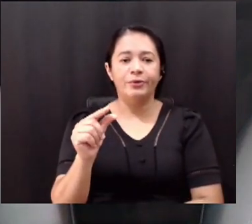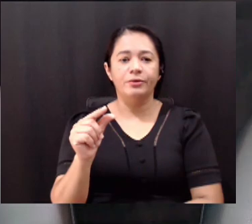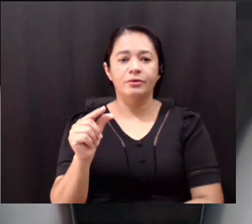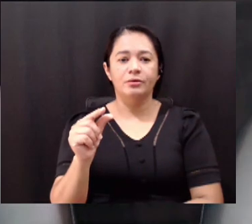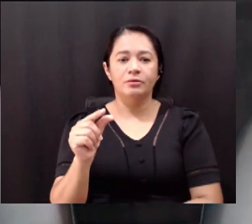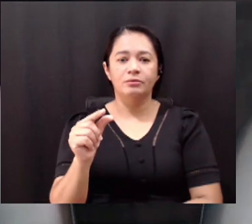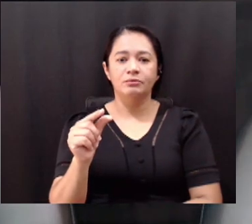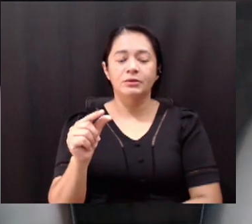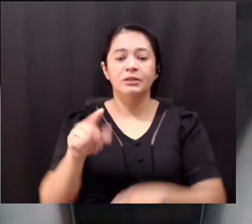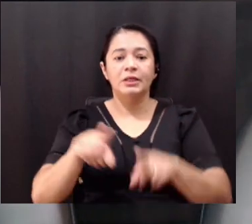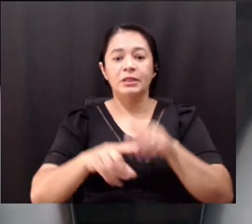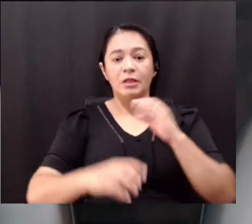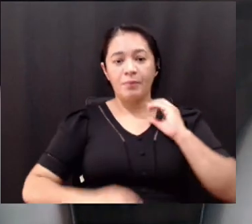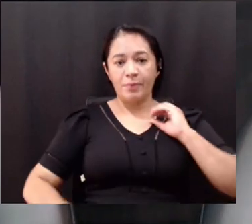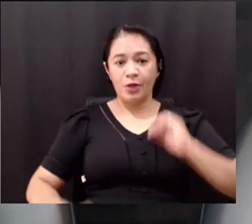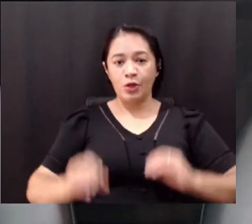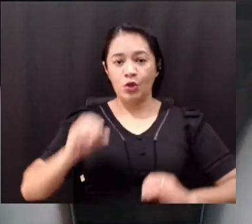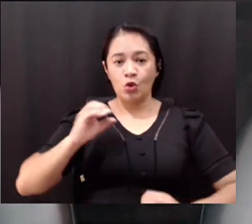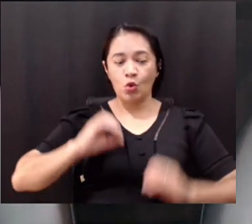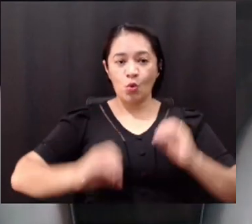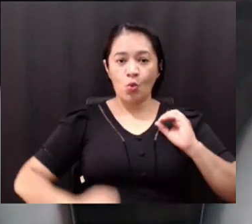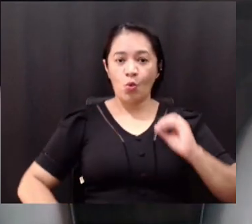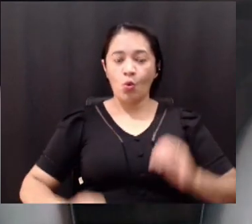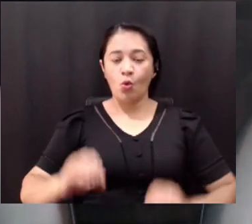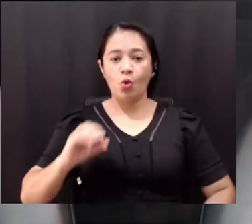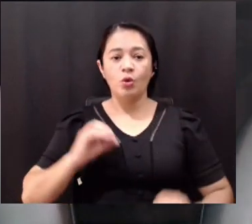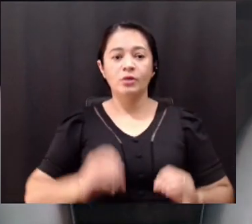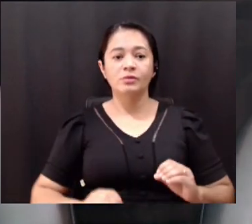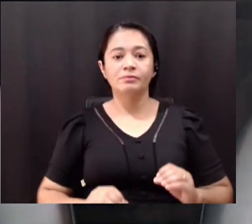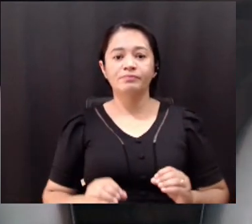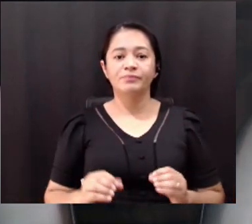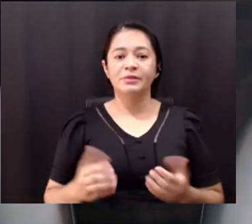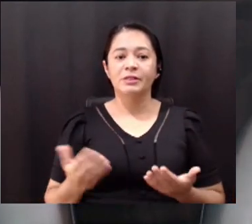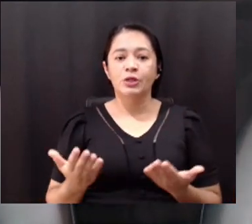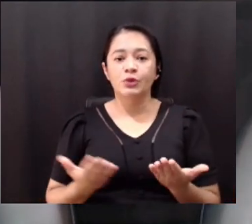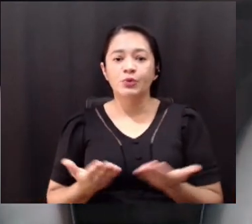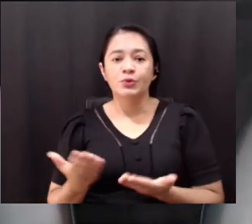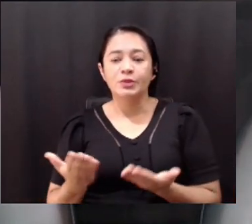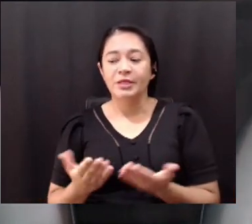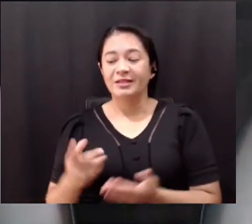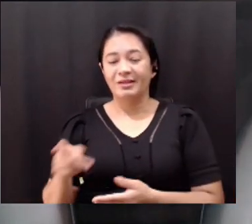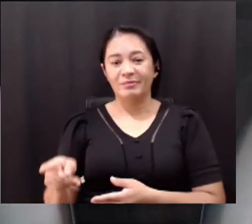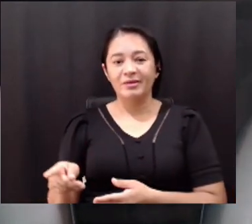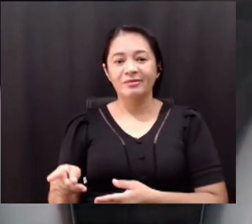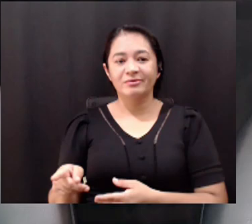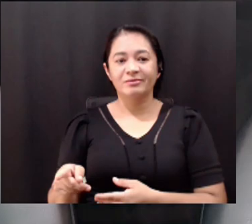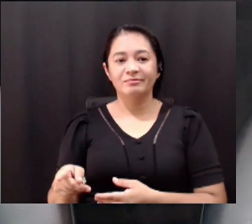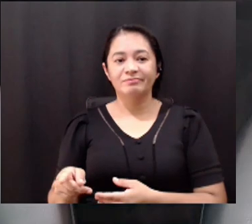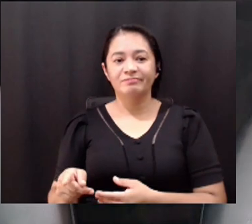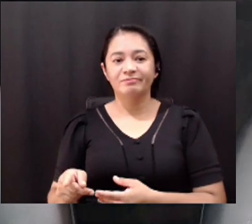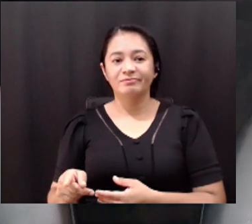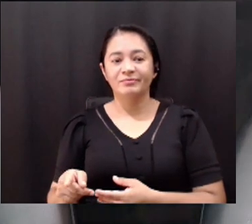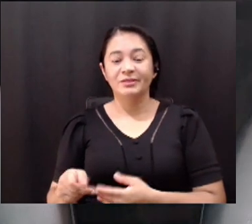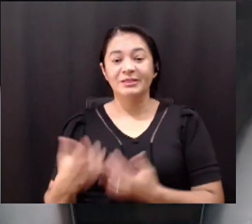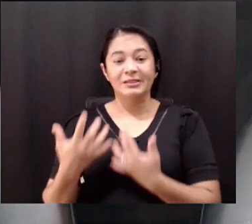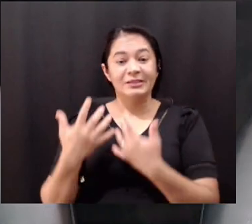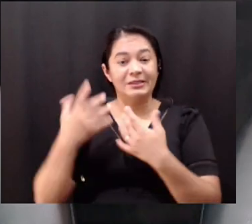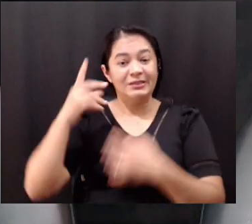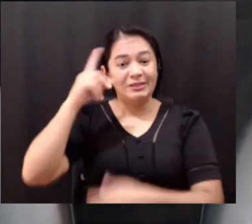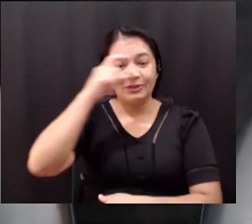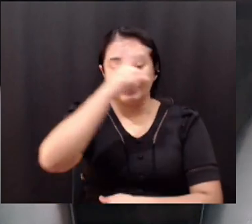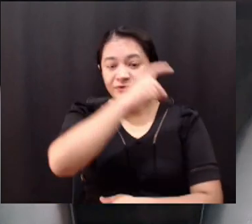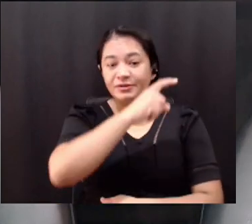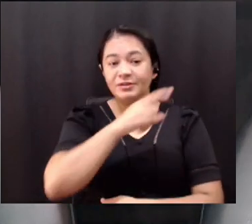muito grande. E aí o tratamento para o burnout, ele é bem mais complexo. Então, ele precisa